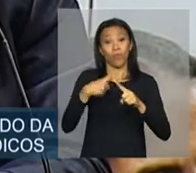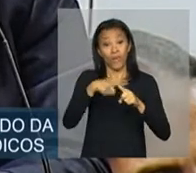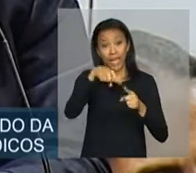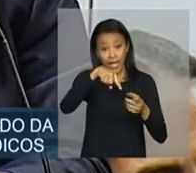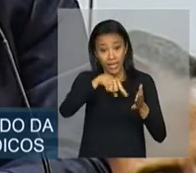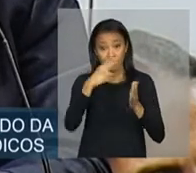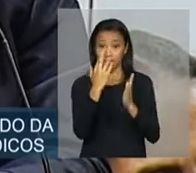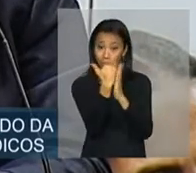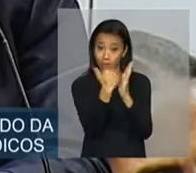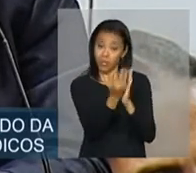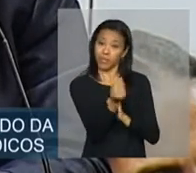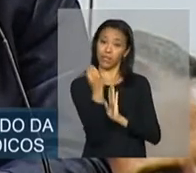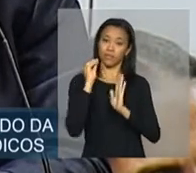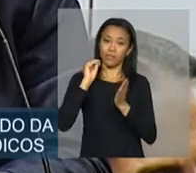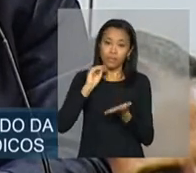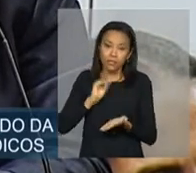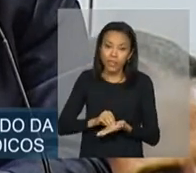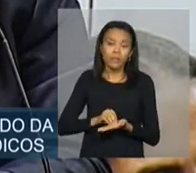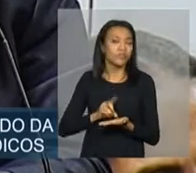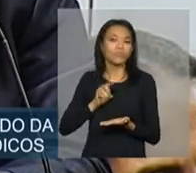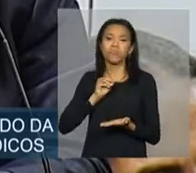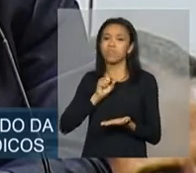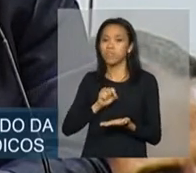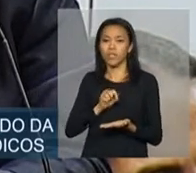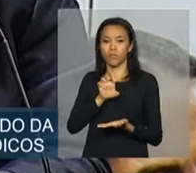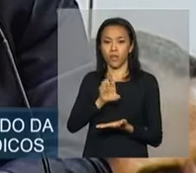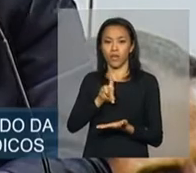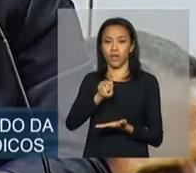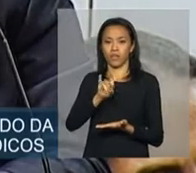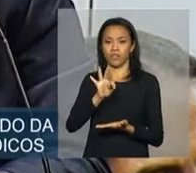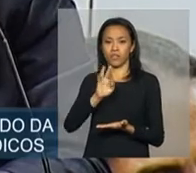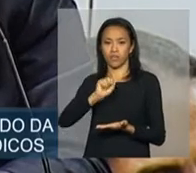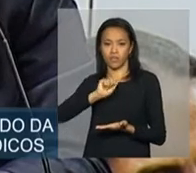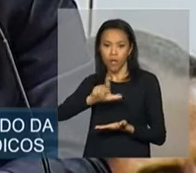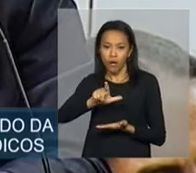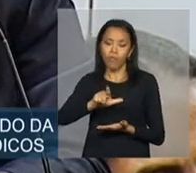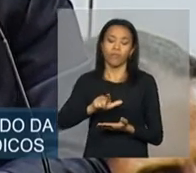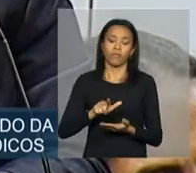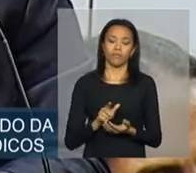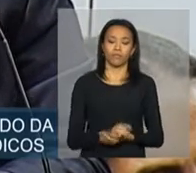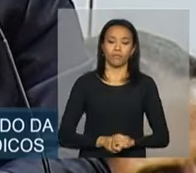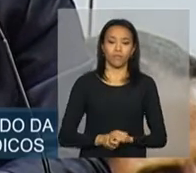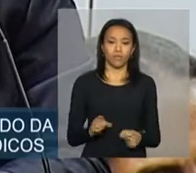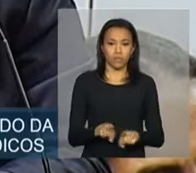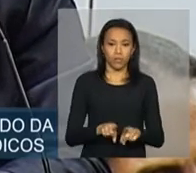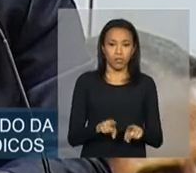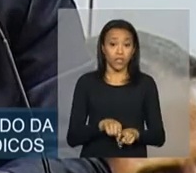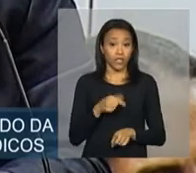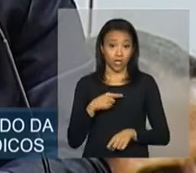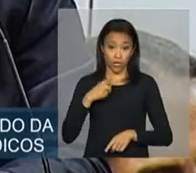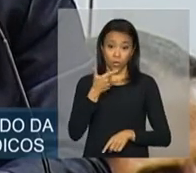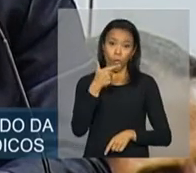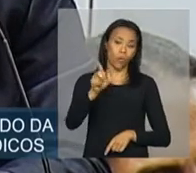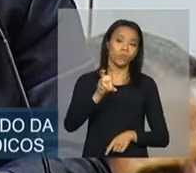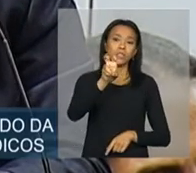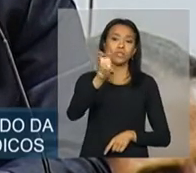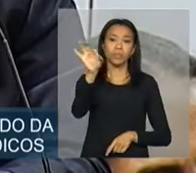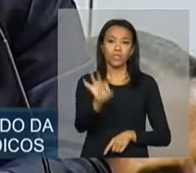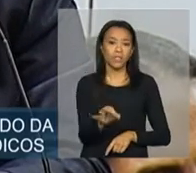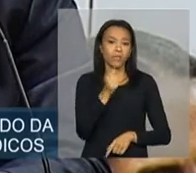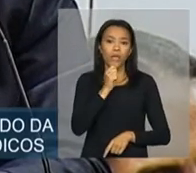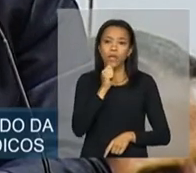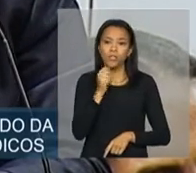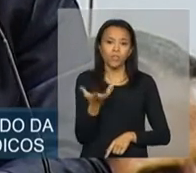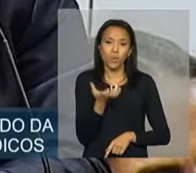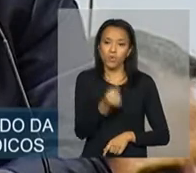e também em relação ao programa de avaliação de desempenho cinco porcento que não encontra-se ainda é aderindo ao programa